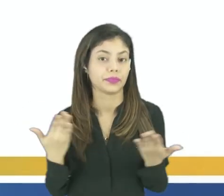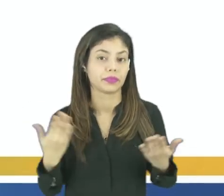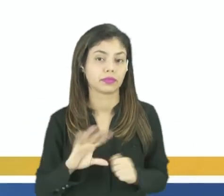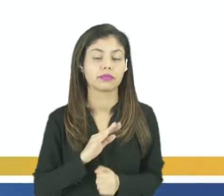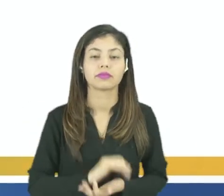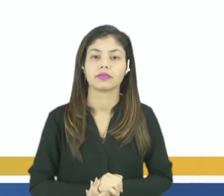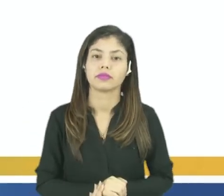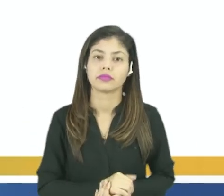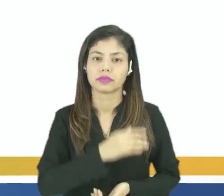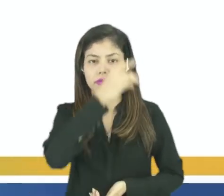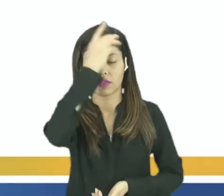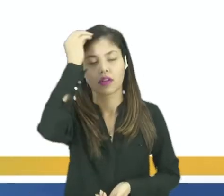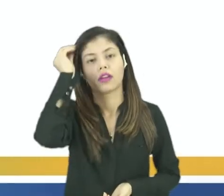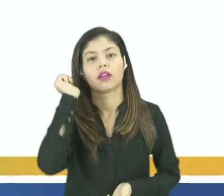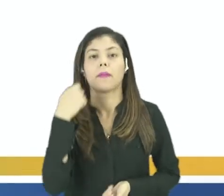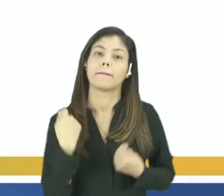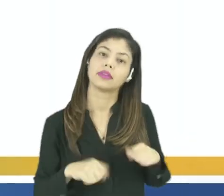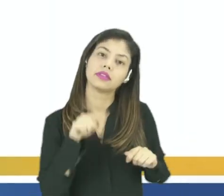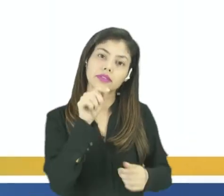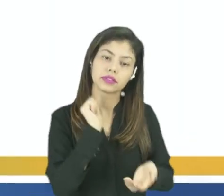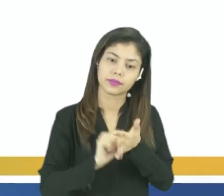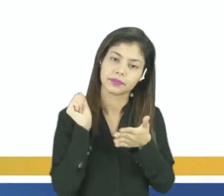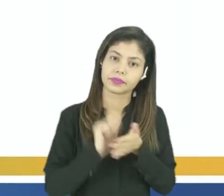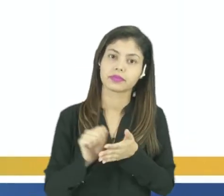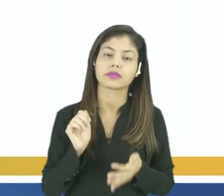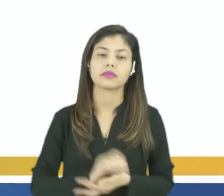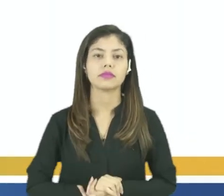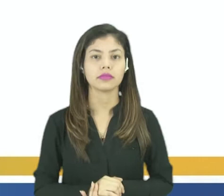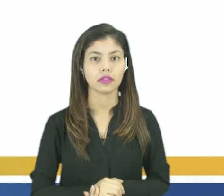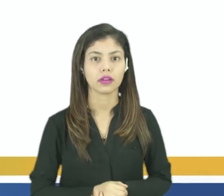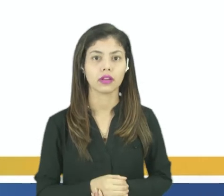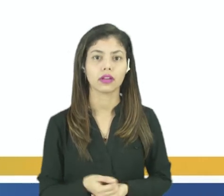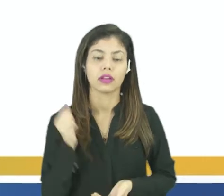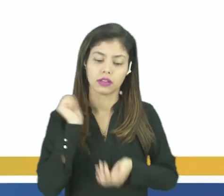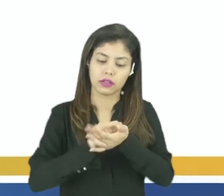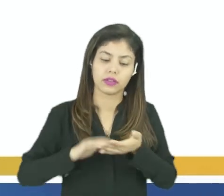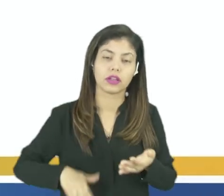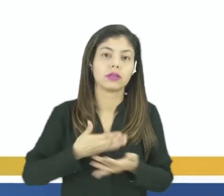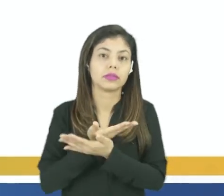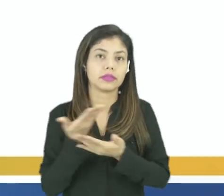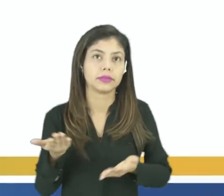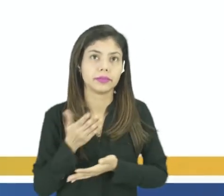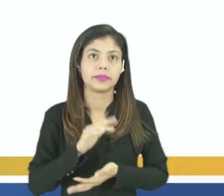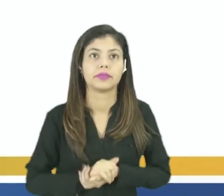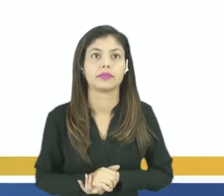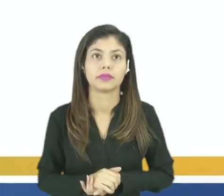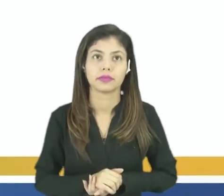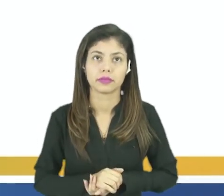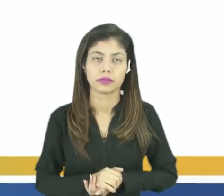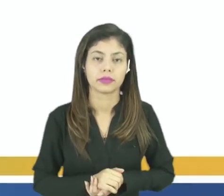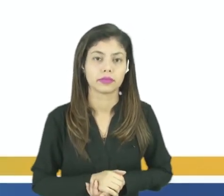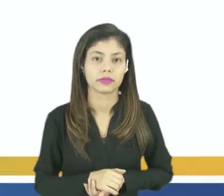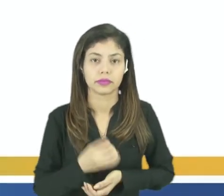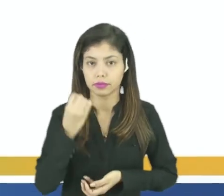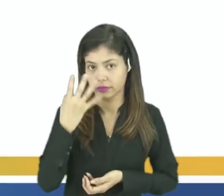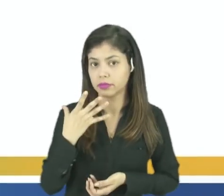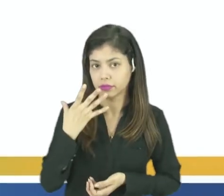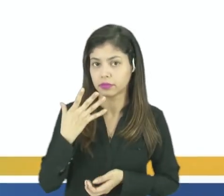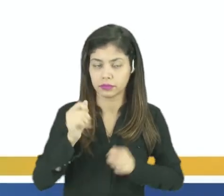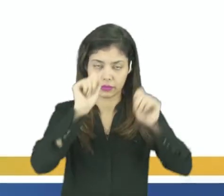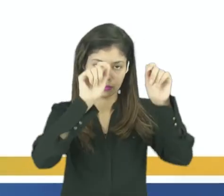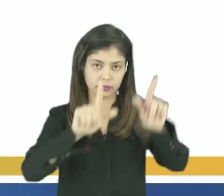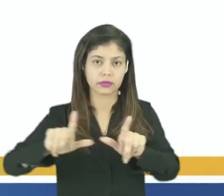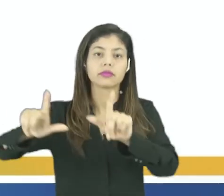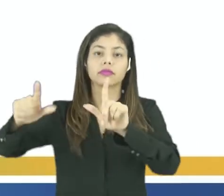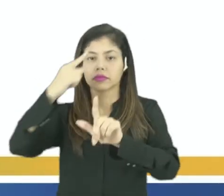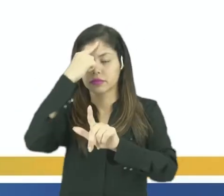resumir as informações para vocês. Entre aspas, tá? Porque isso aqui é um macetão, né? Se tiver alguém de física me observando